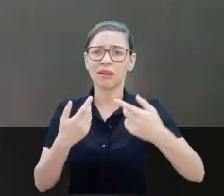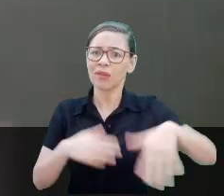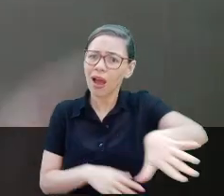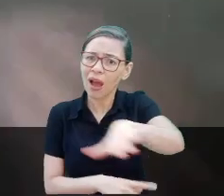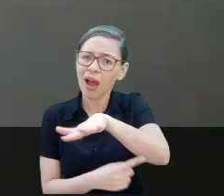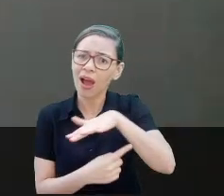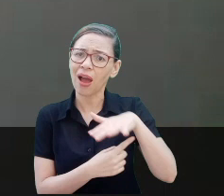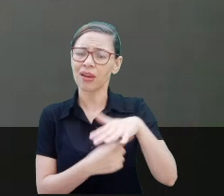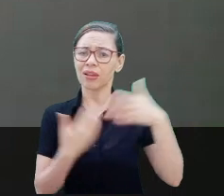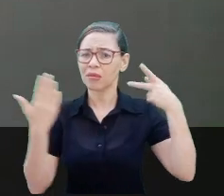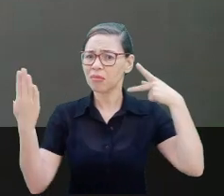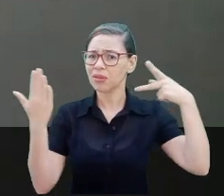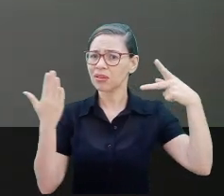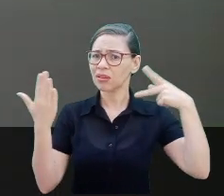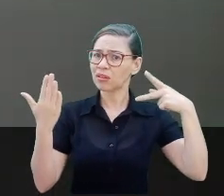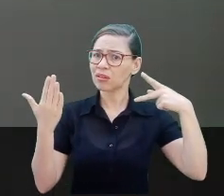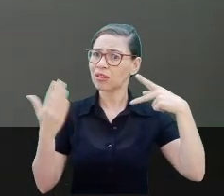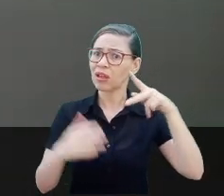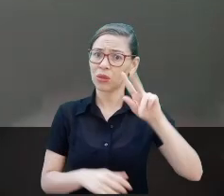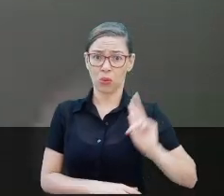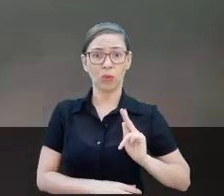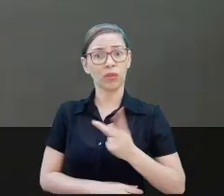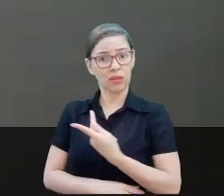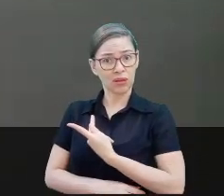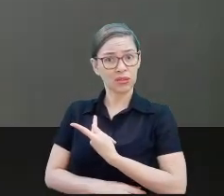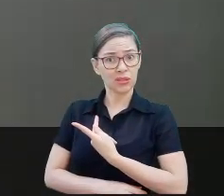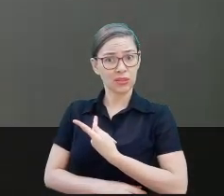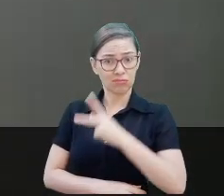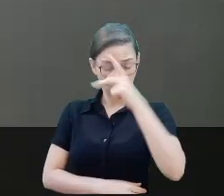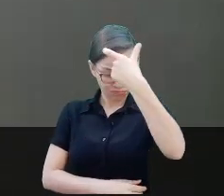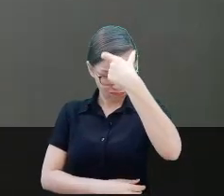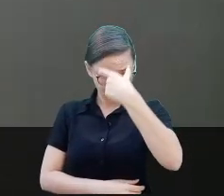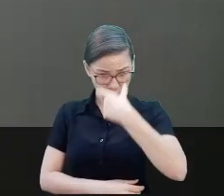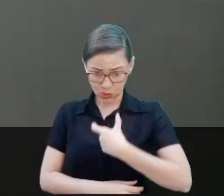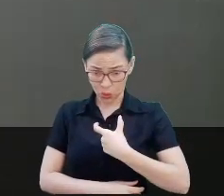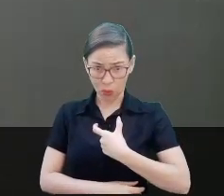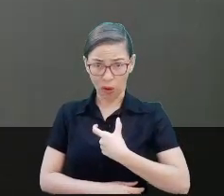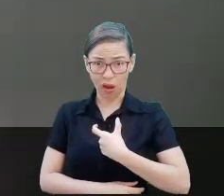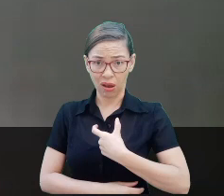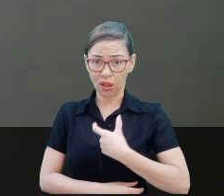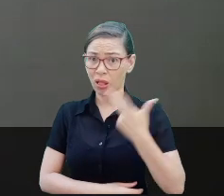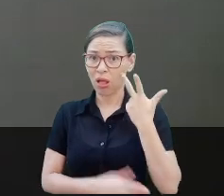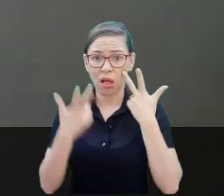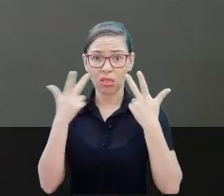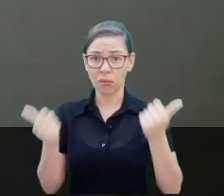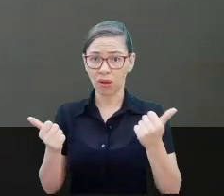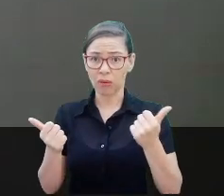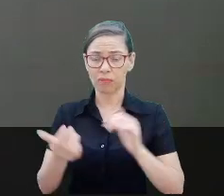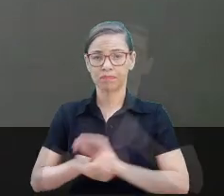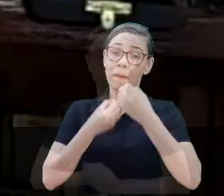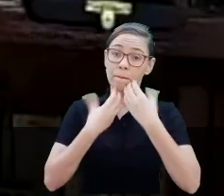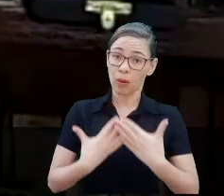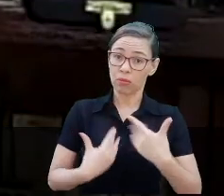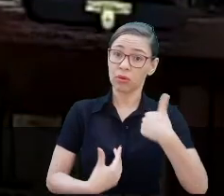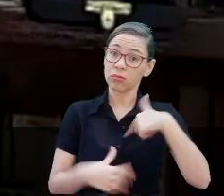psiquiatria, ela vem com esse saber justamente impondo, né, dizendo quem é trans e quem deixa de ser, a partir da sua lógica e não pela uma